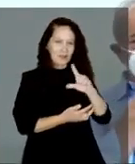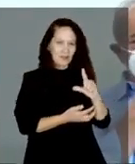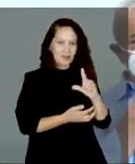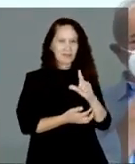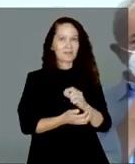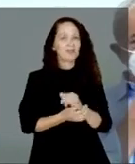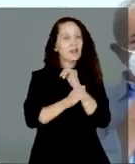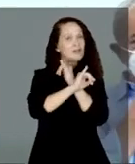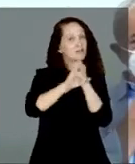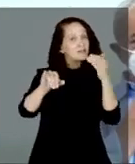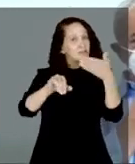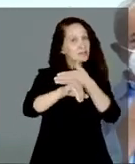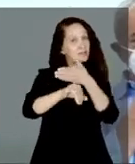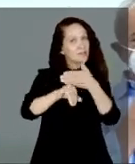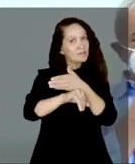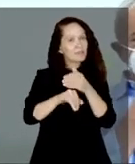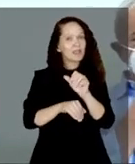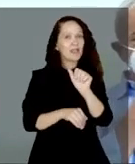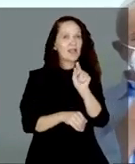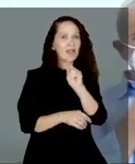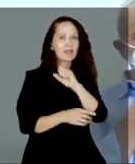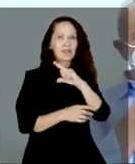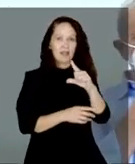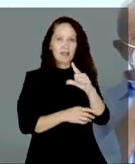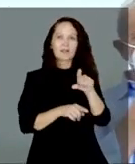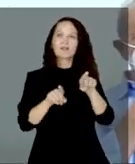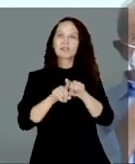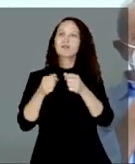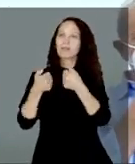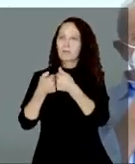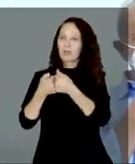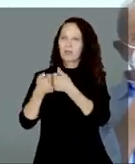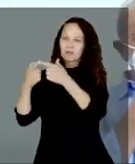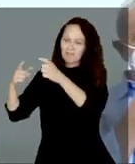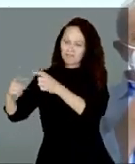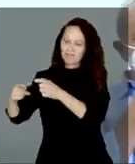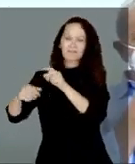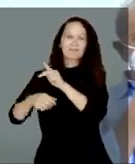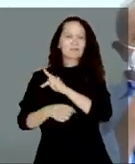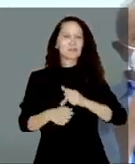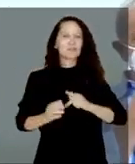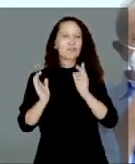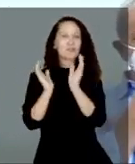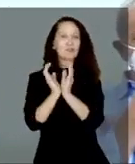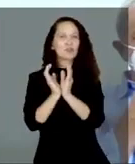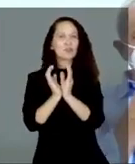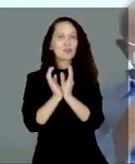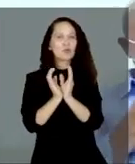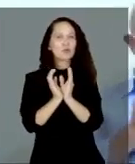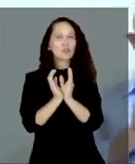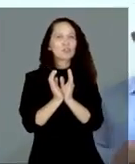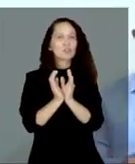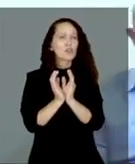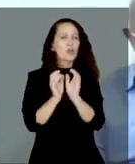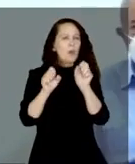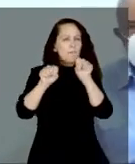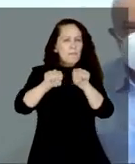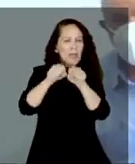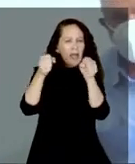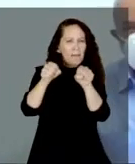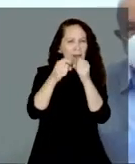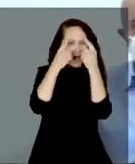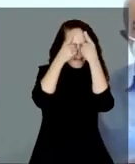enfrentaram. Marighella é um ícone. Então, parabéns pela luta. Viva Marighella! E para os